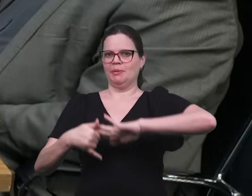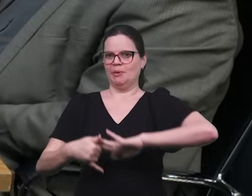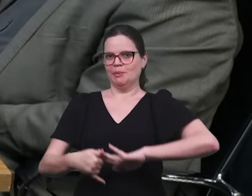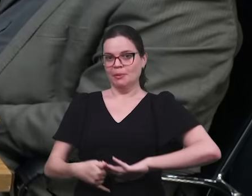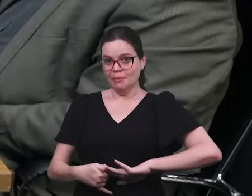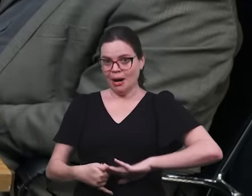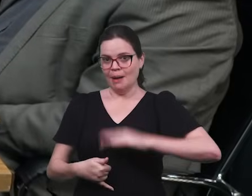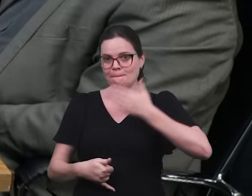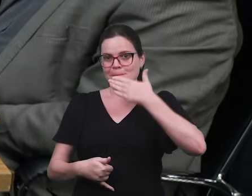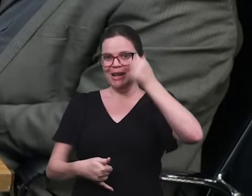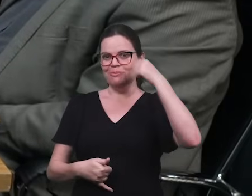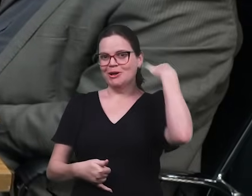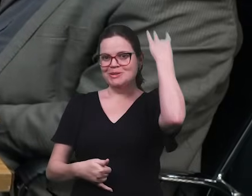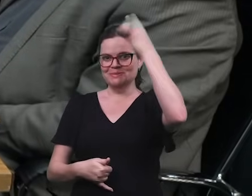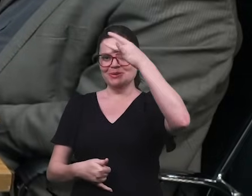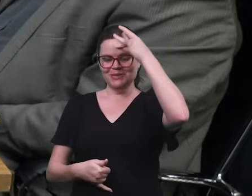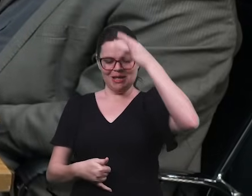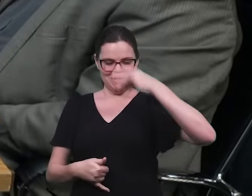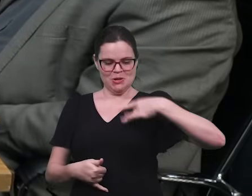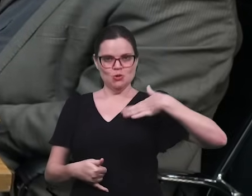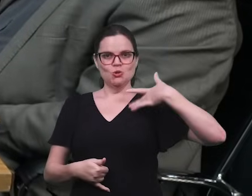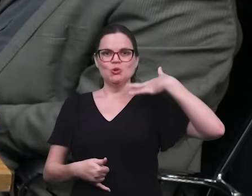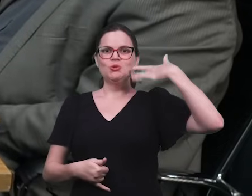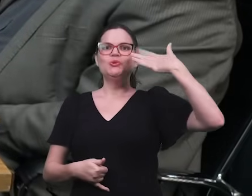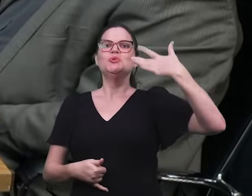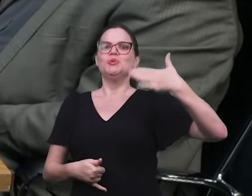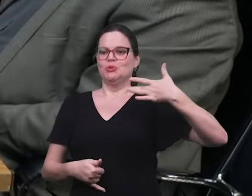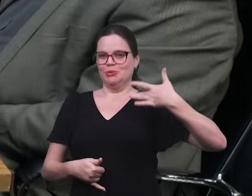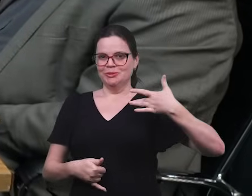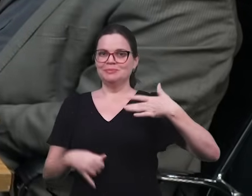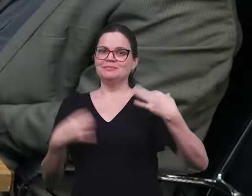Santo. Isso. Né? Muito. Importa que ele cresça e eu diminua.